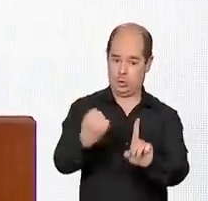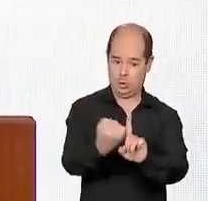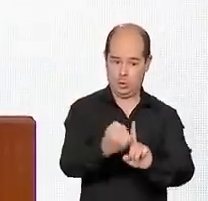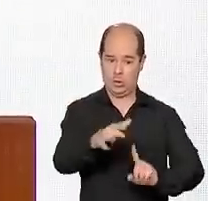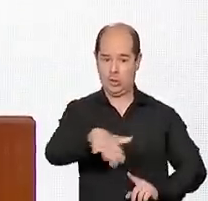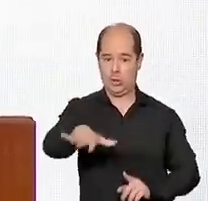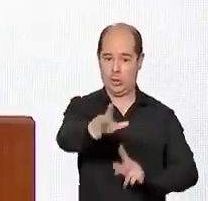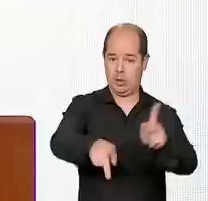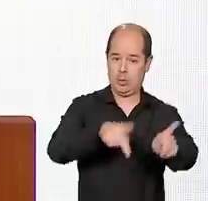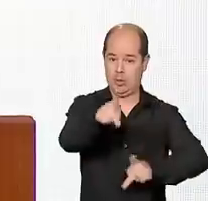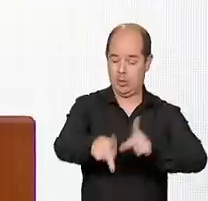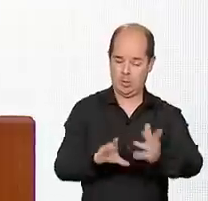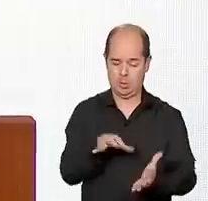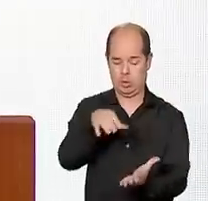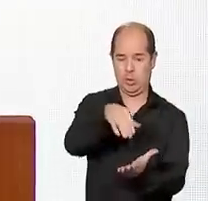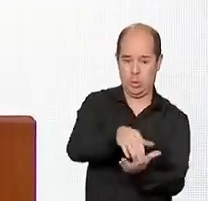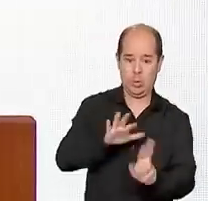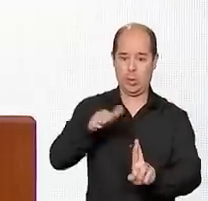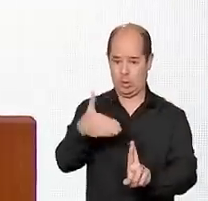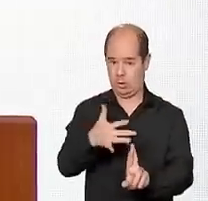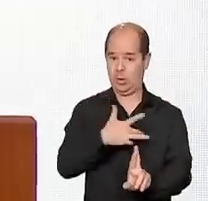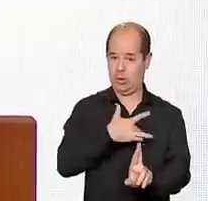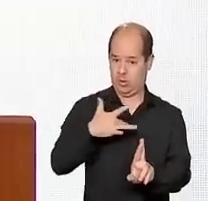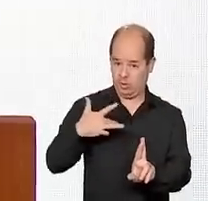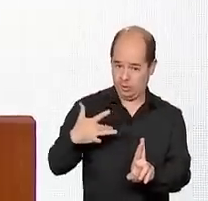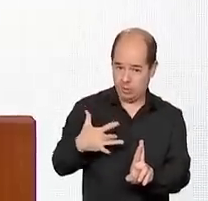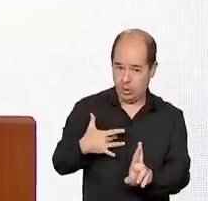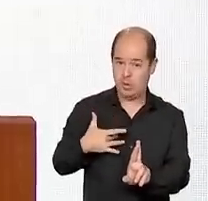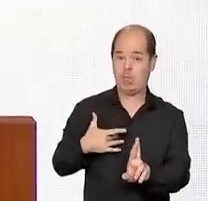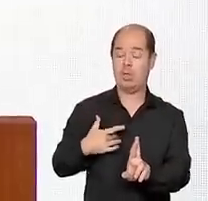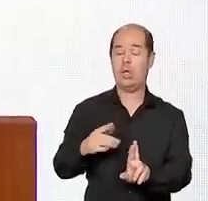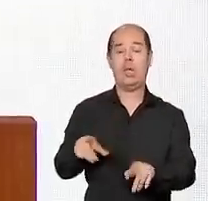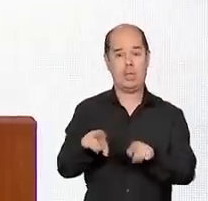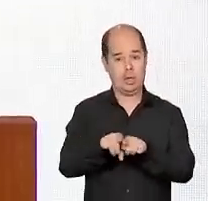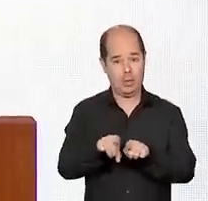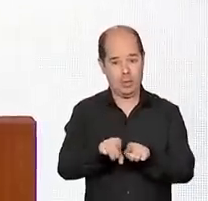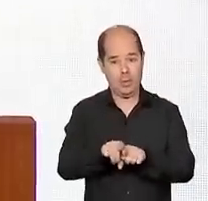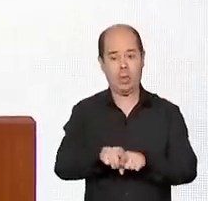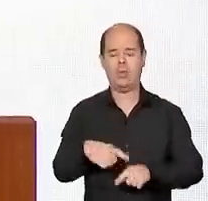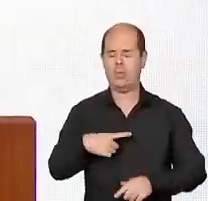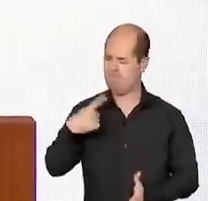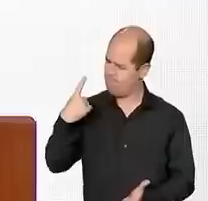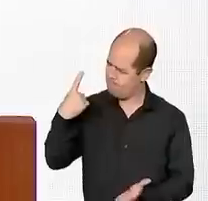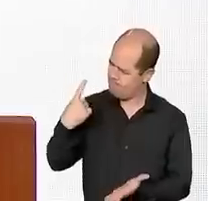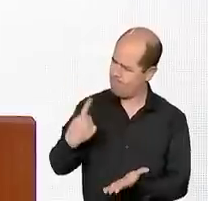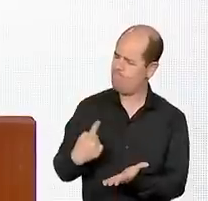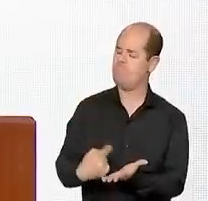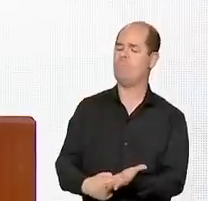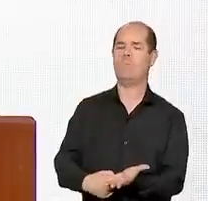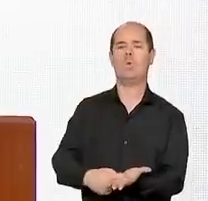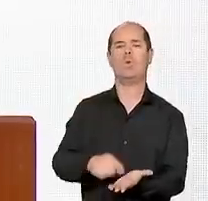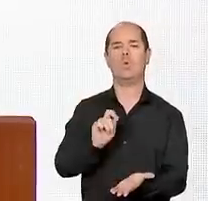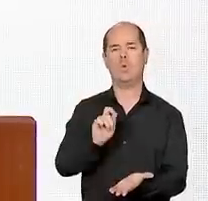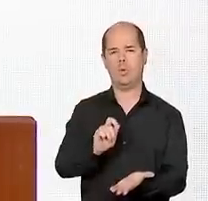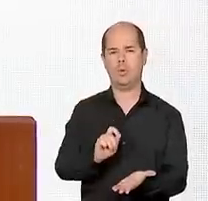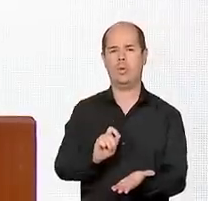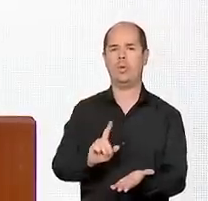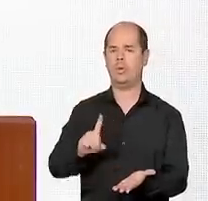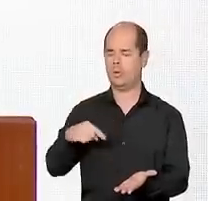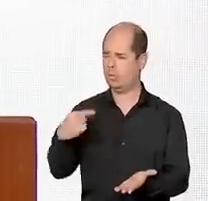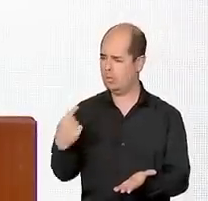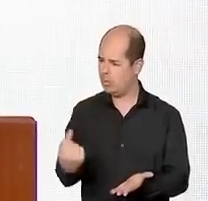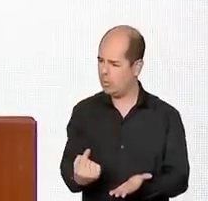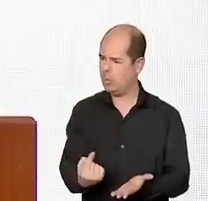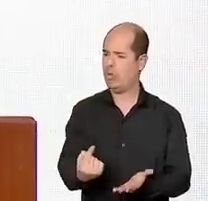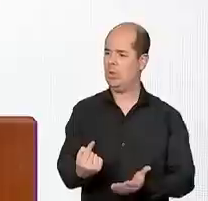sobre o Complexo Econômico Industrial da Saúde e que estamos com compromisso de compartilhar as